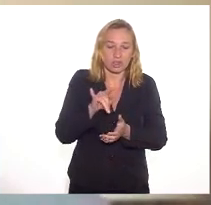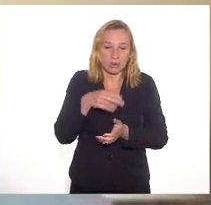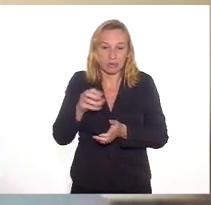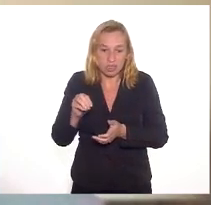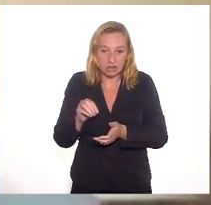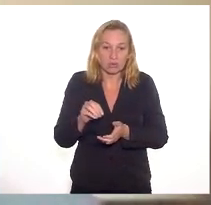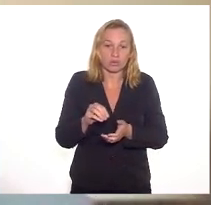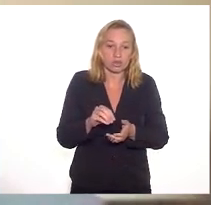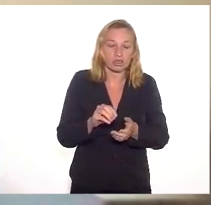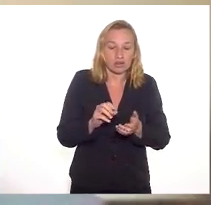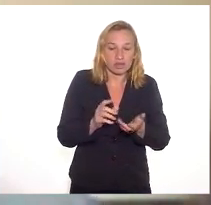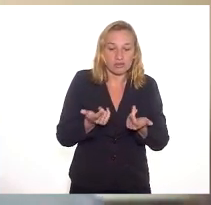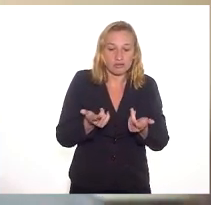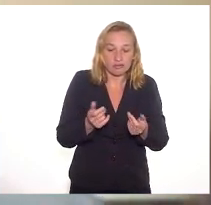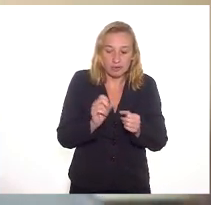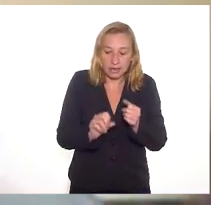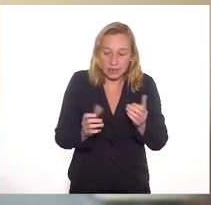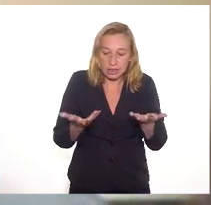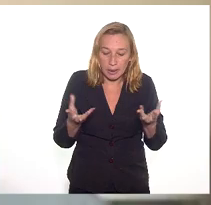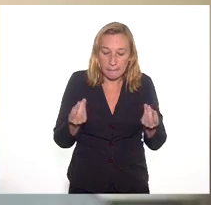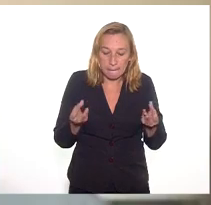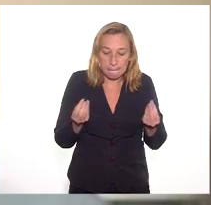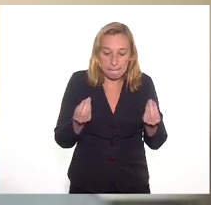fazendo, né, muita...